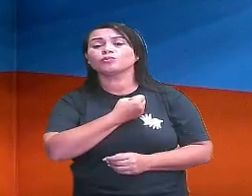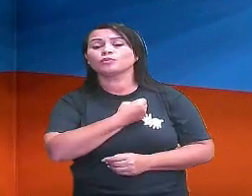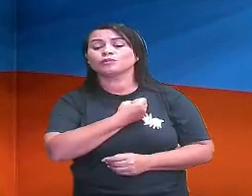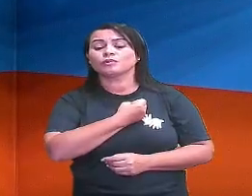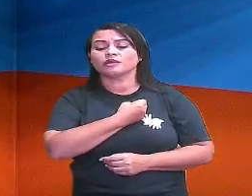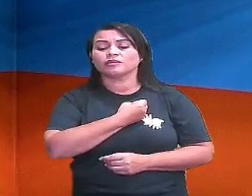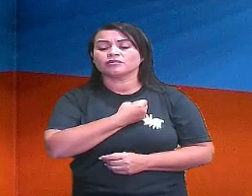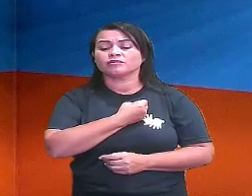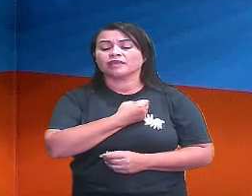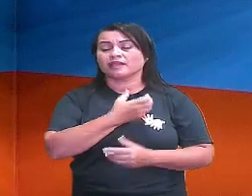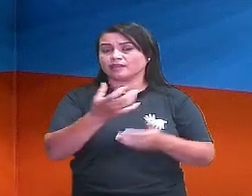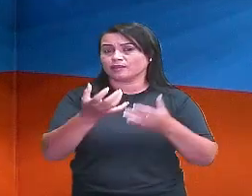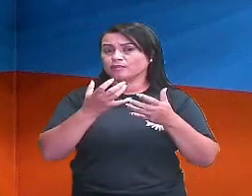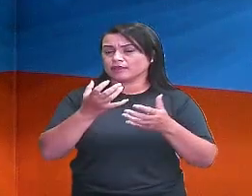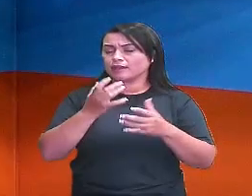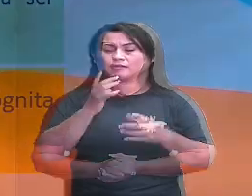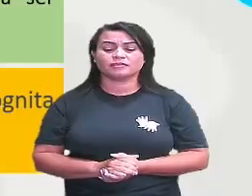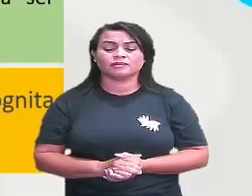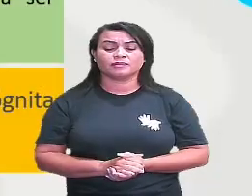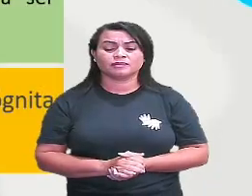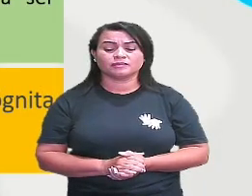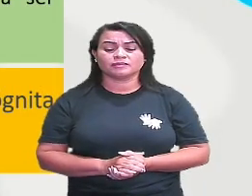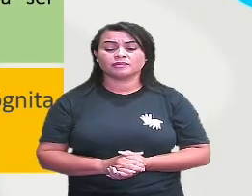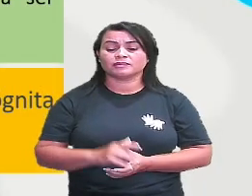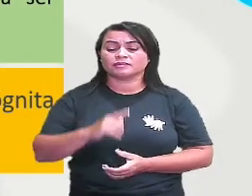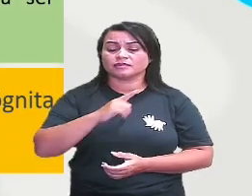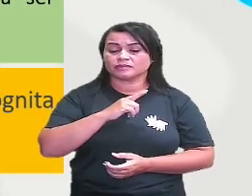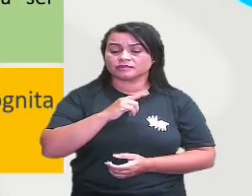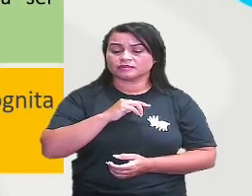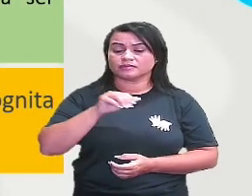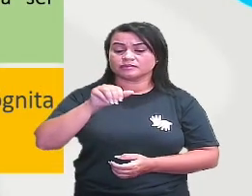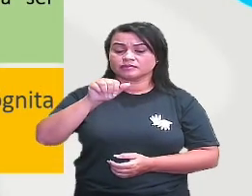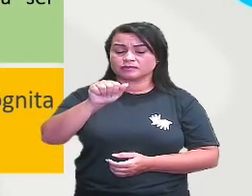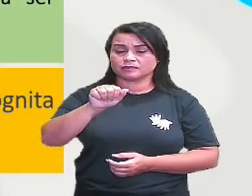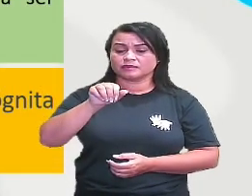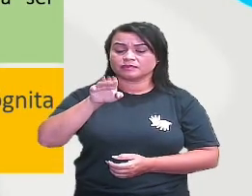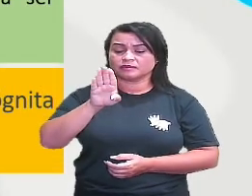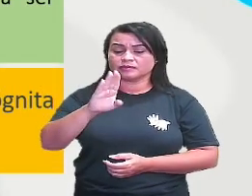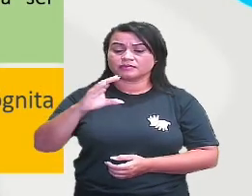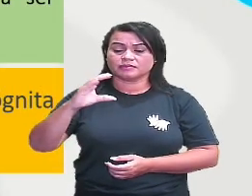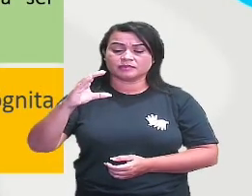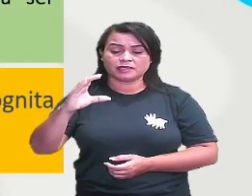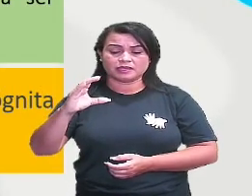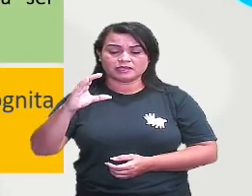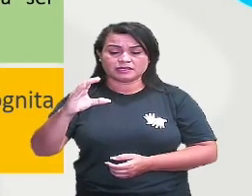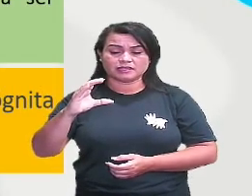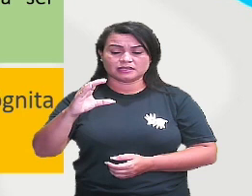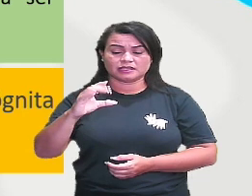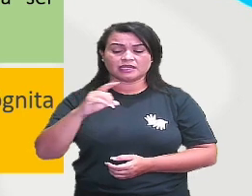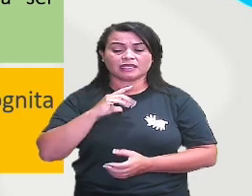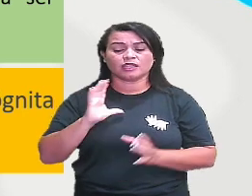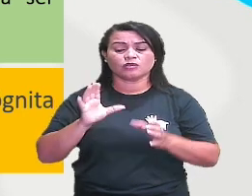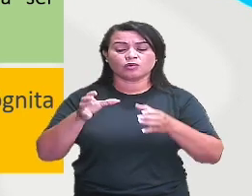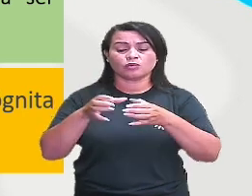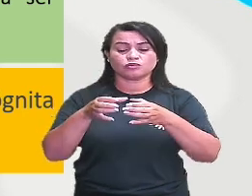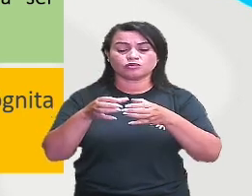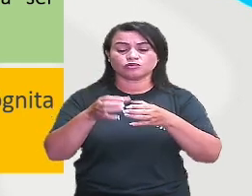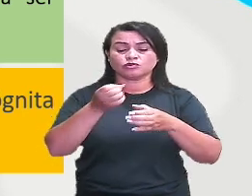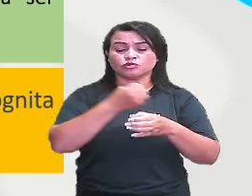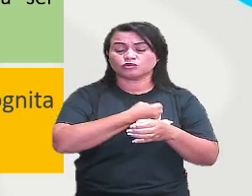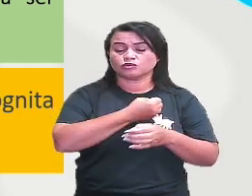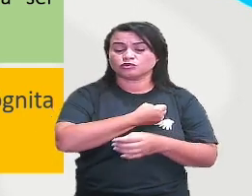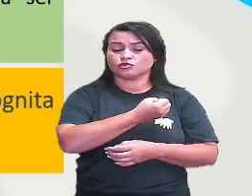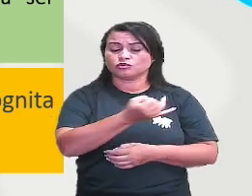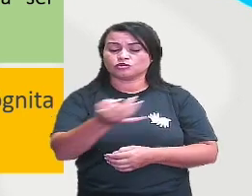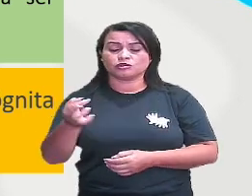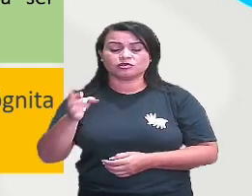É quem eu quero descobrir. Com A, B e C pertencentes ao conjunto dos números reais, sendo